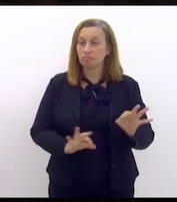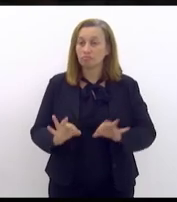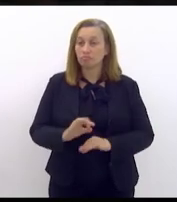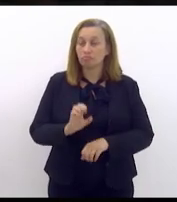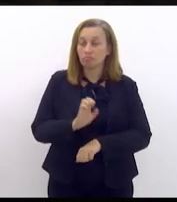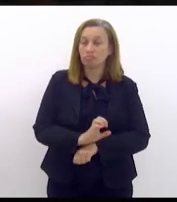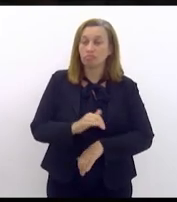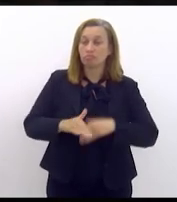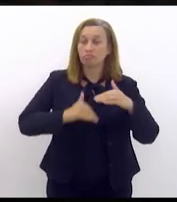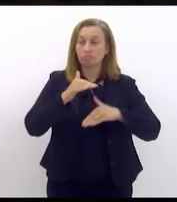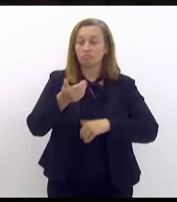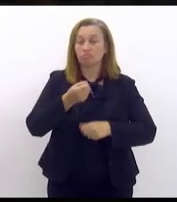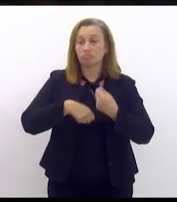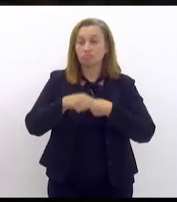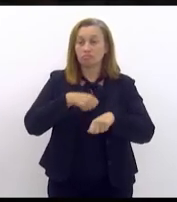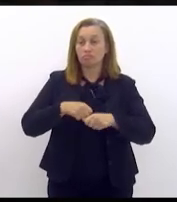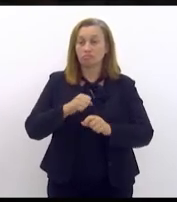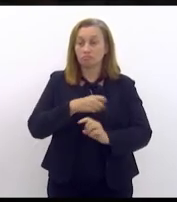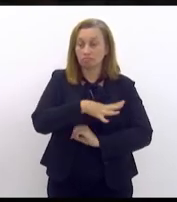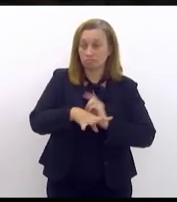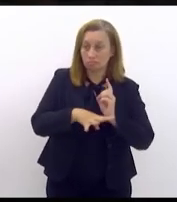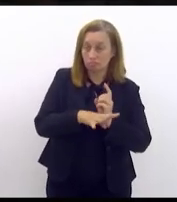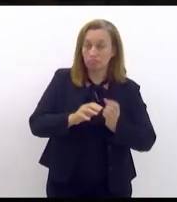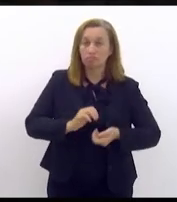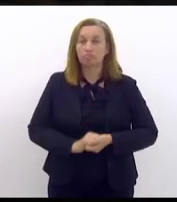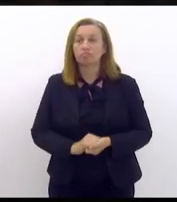de Desenvolvimento Econômico e Social e